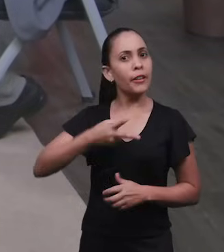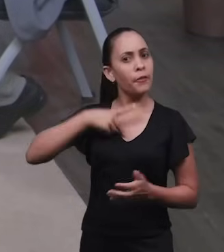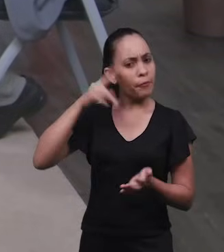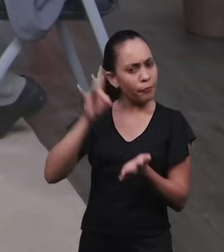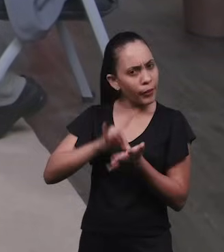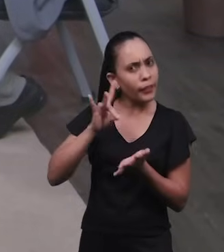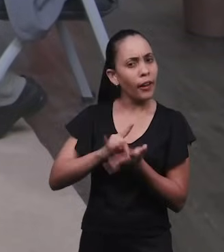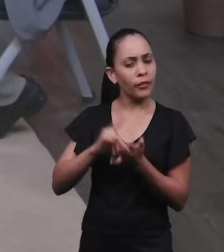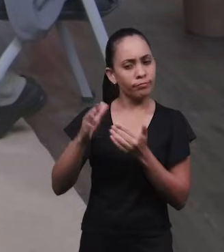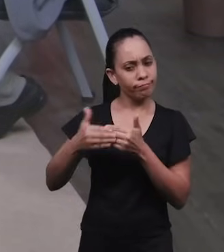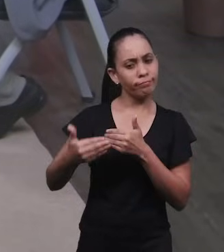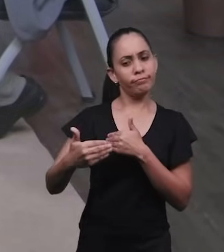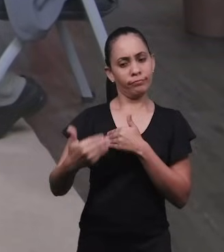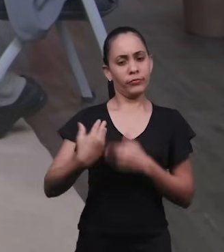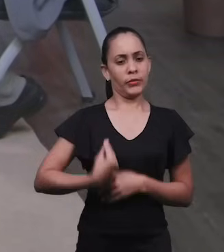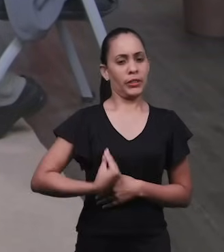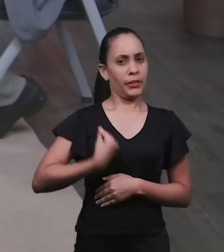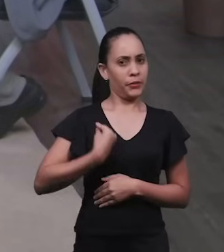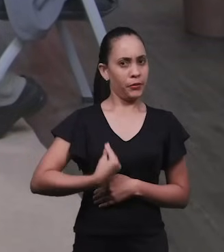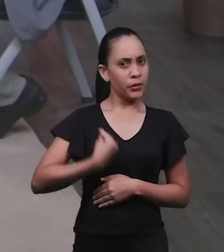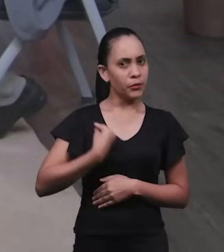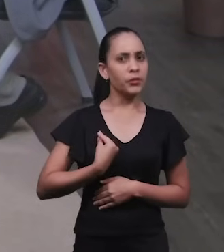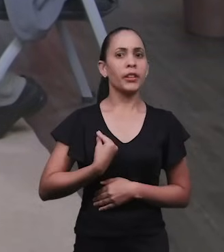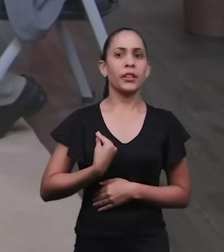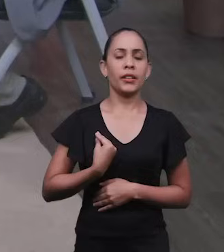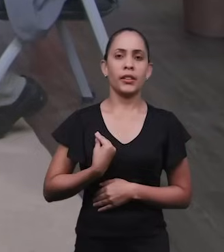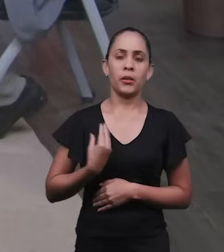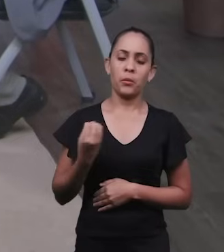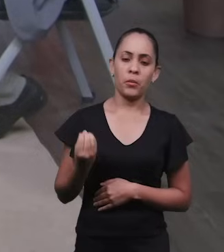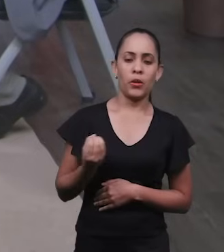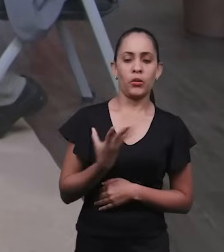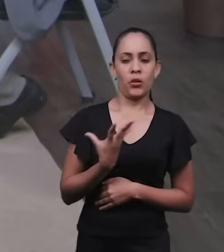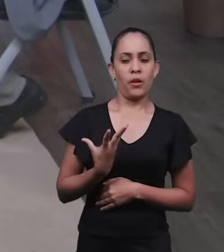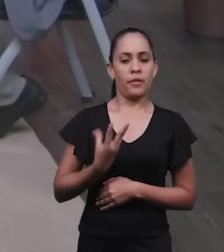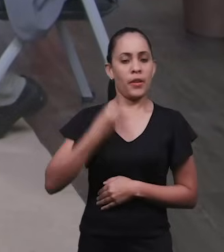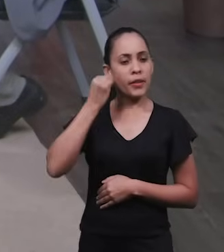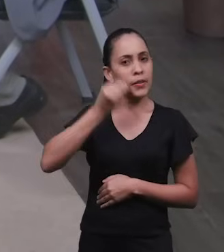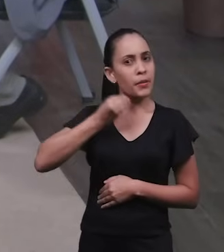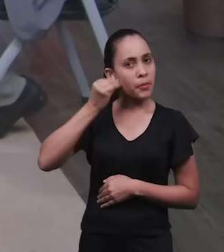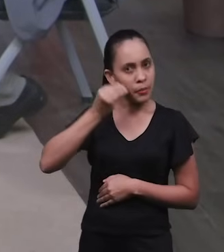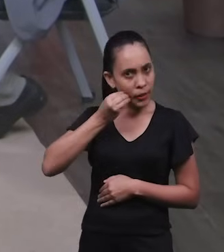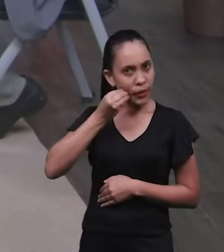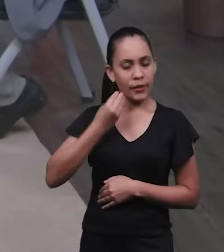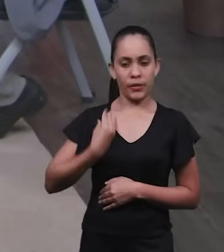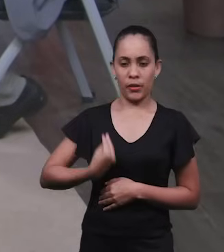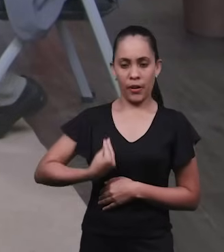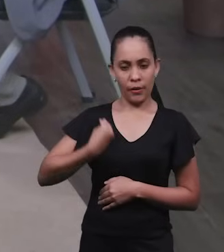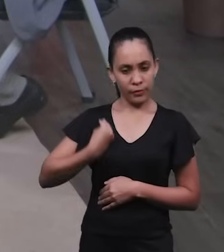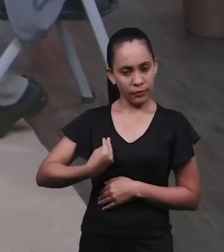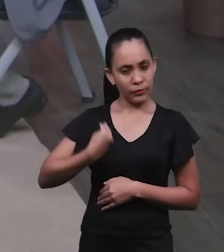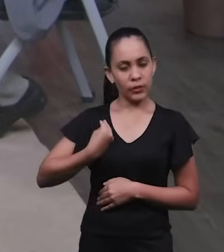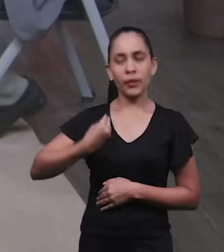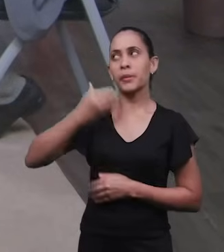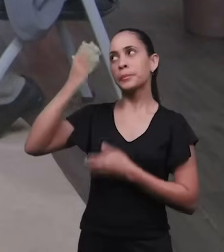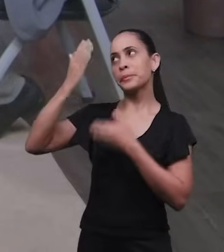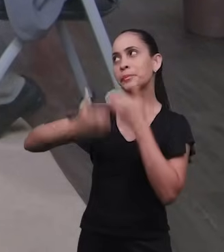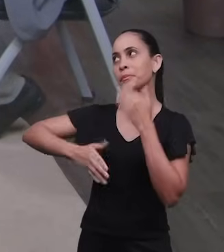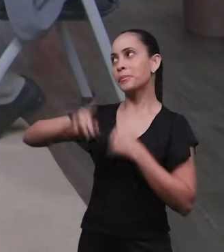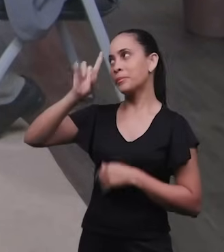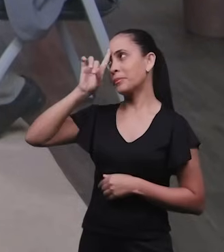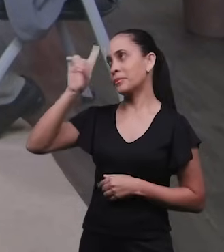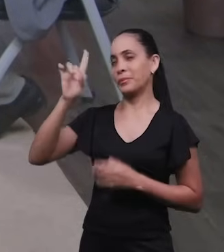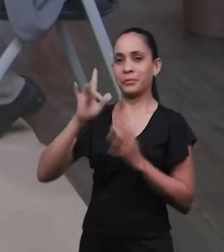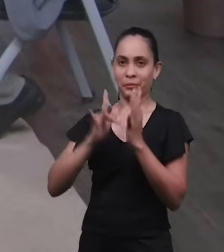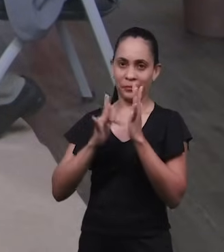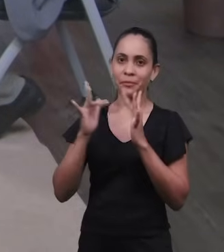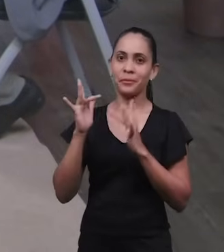fato, dali para frente, viver uma nova experiência de vida na presença de Jesus, e